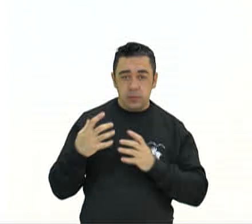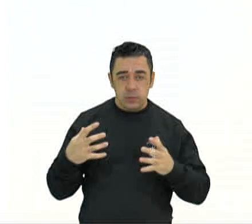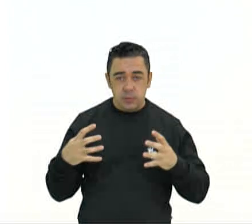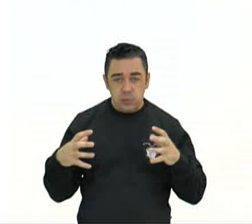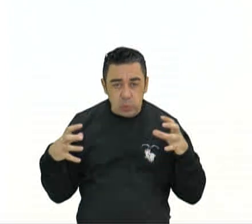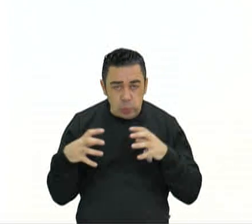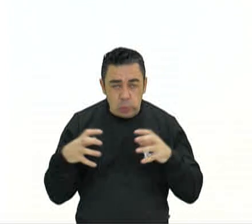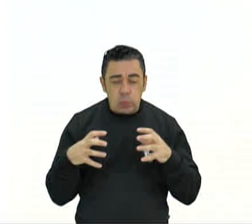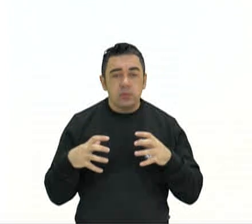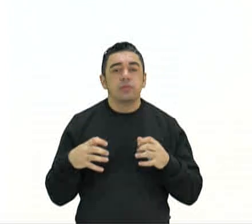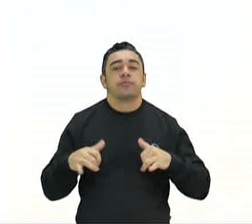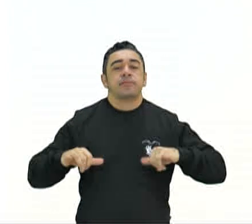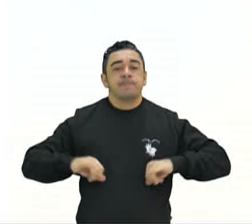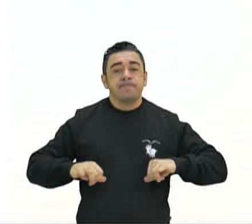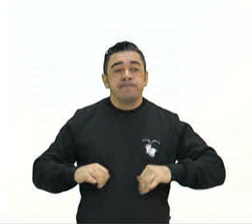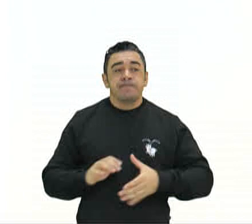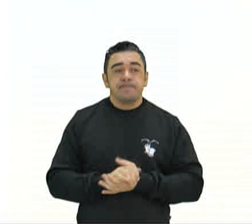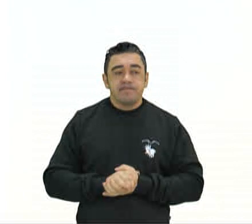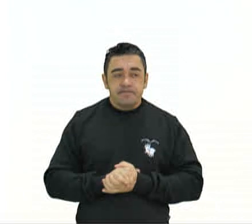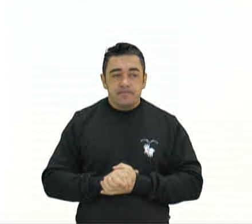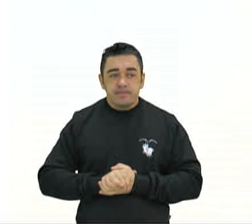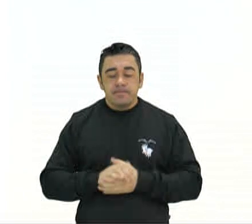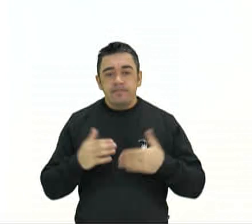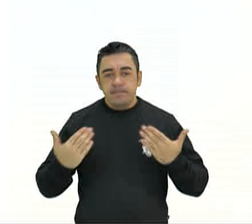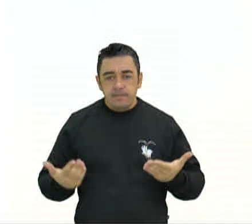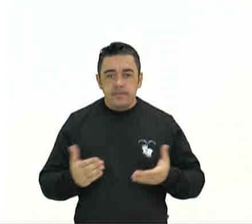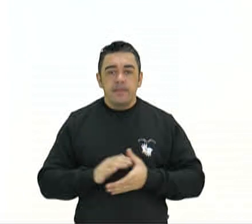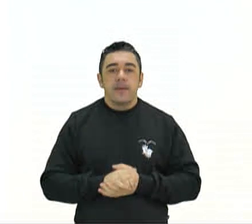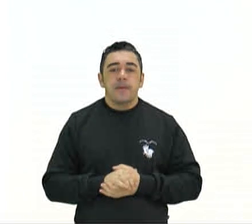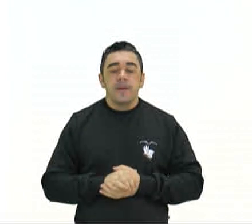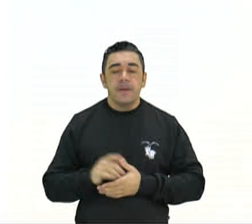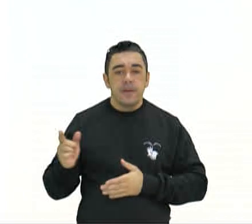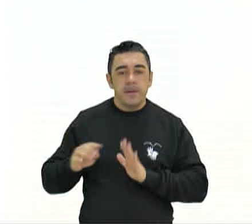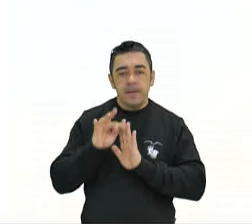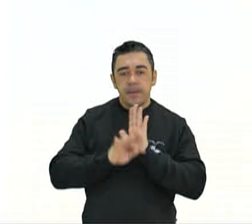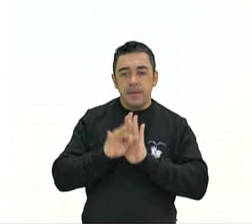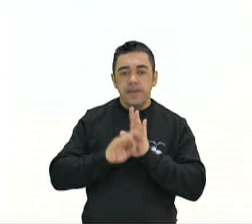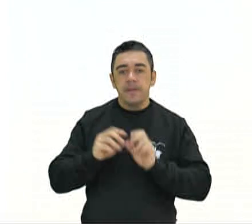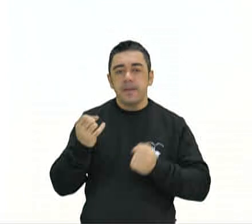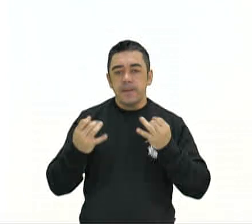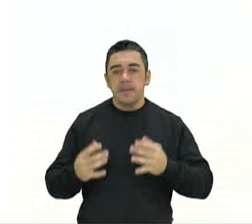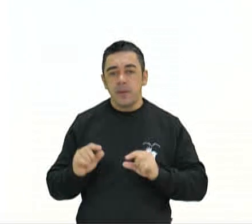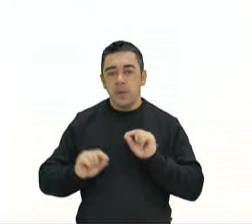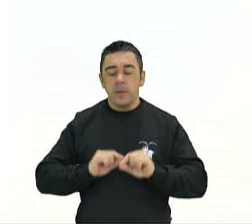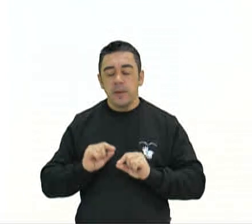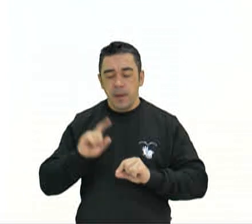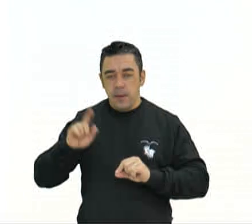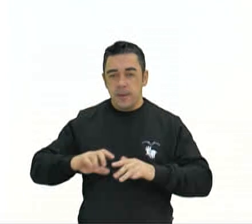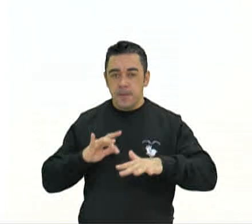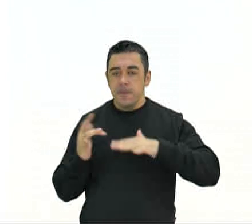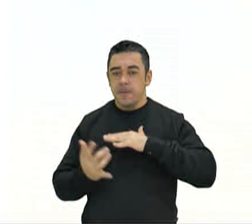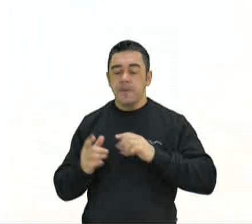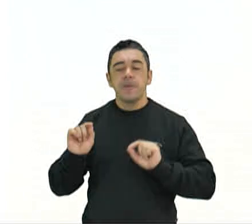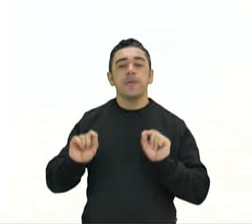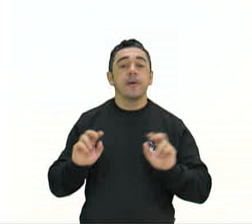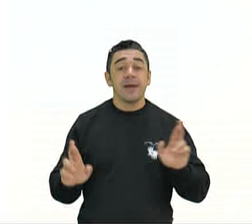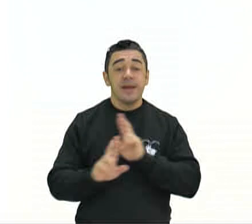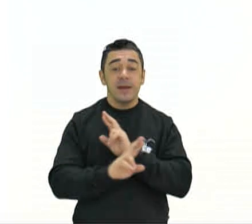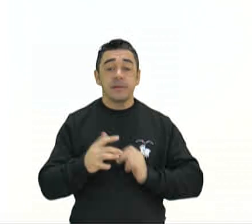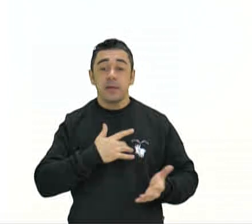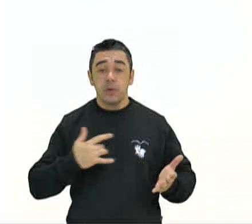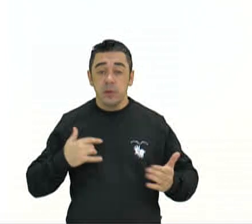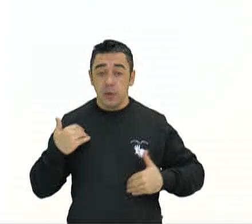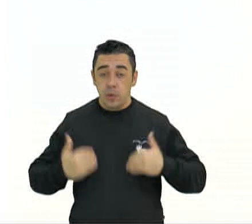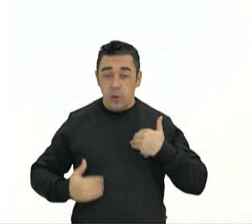a citação aqui desse texto. Vamos então. No texto, o tratamento predominante na mídia sobre a relação entre saúde e